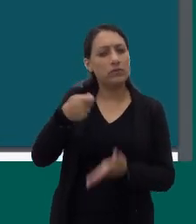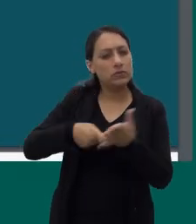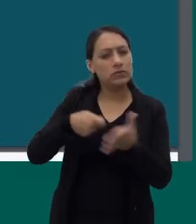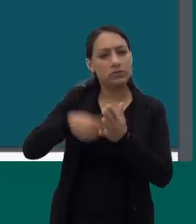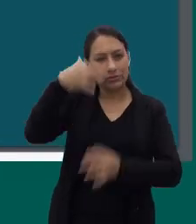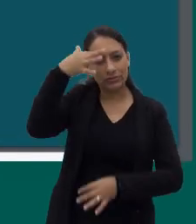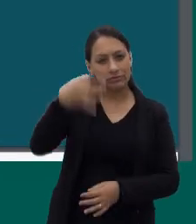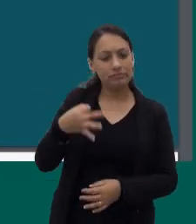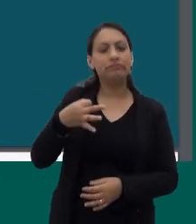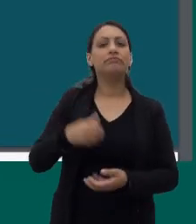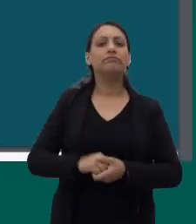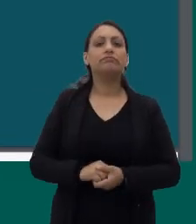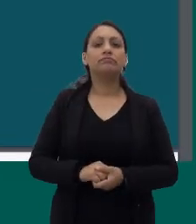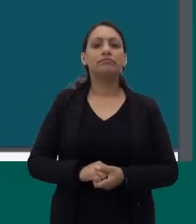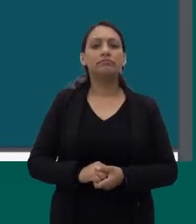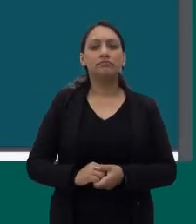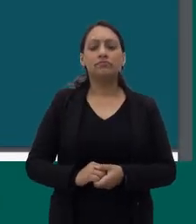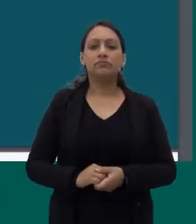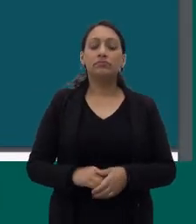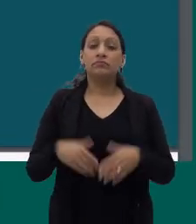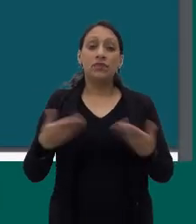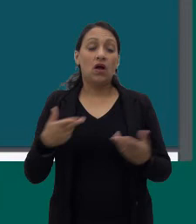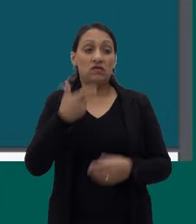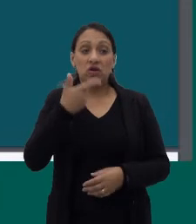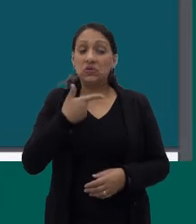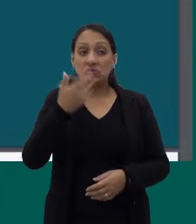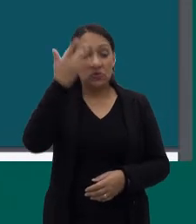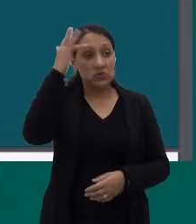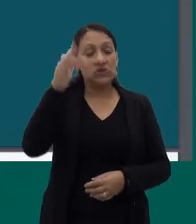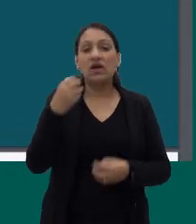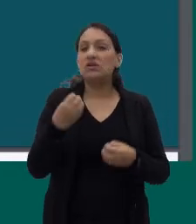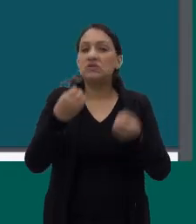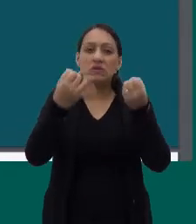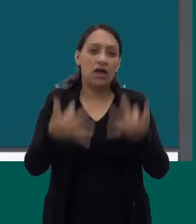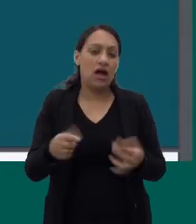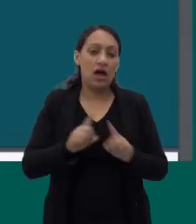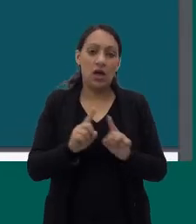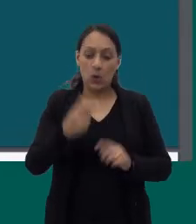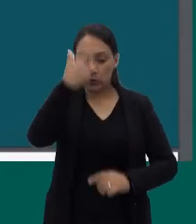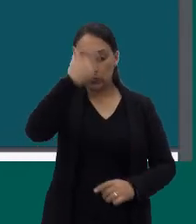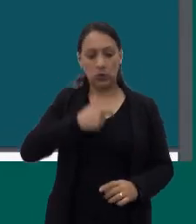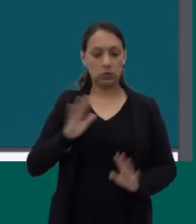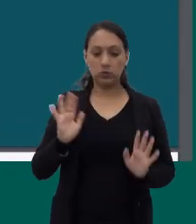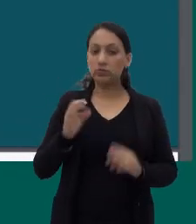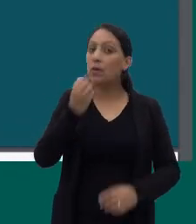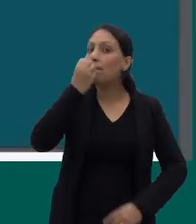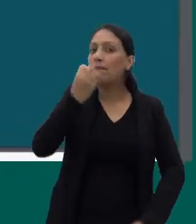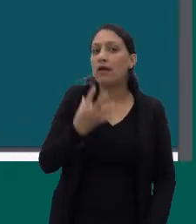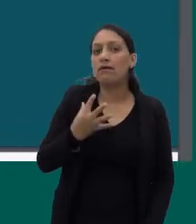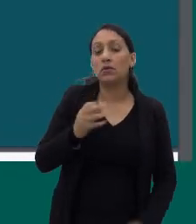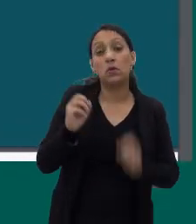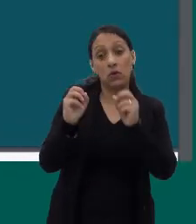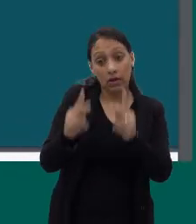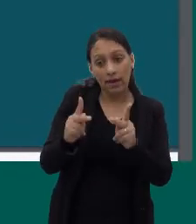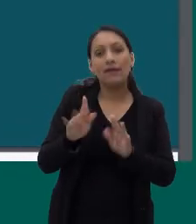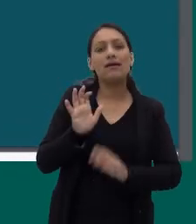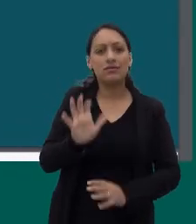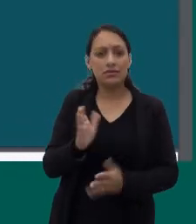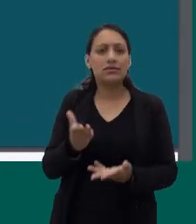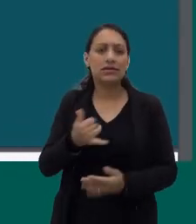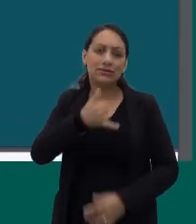vamos tentar escutar. E de início ela disse, eu não sei o que falar, eu não tô bem. Ok, é assim mesmo,